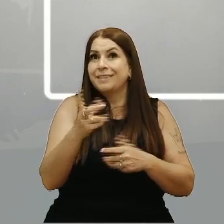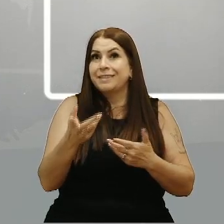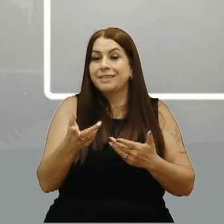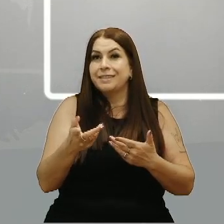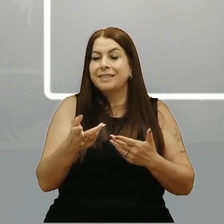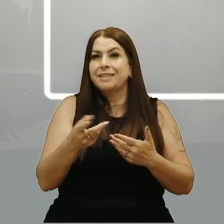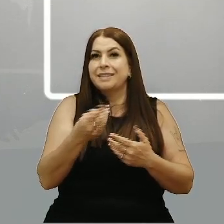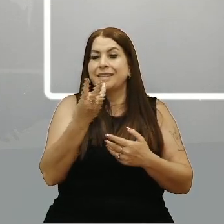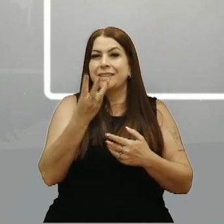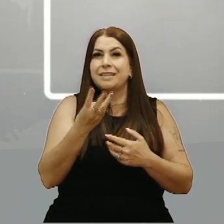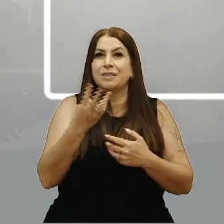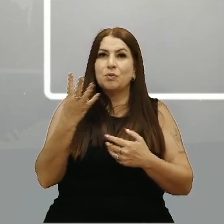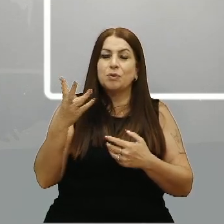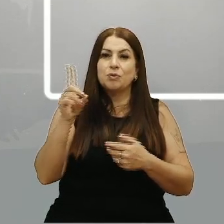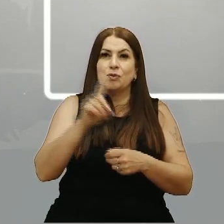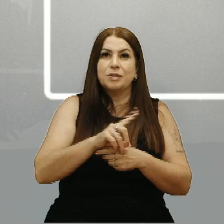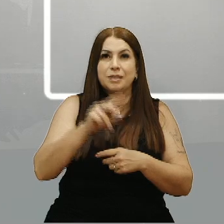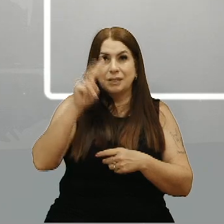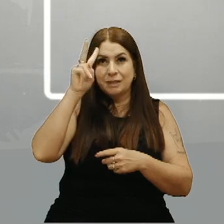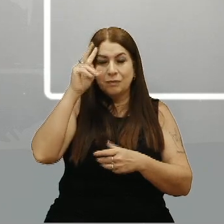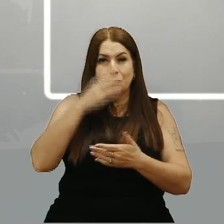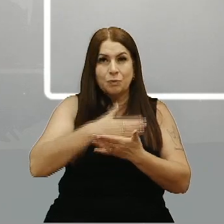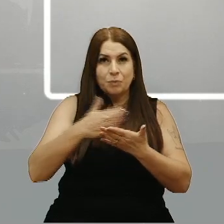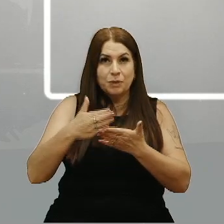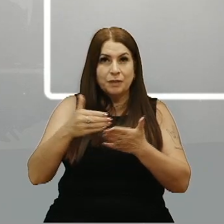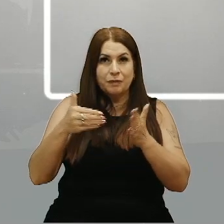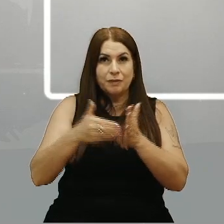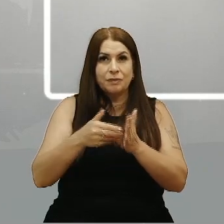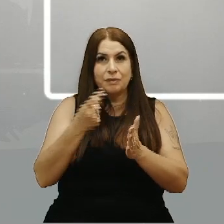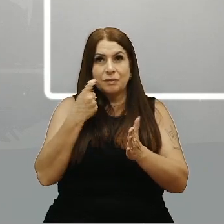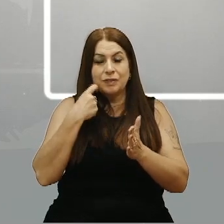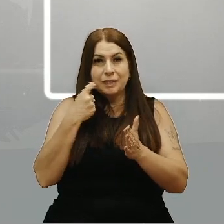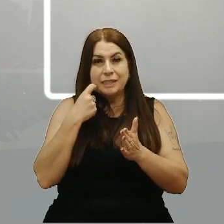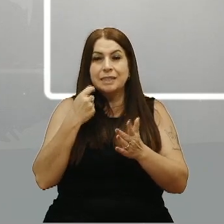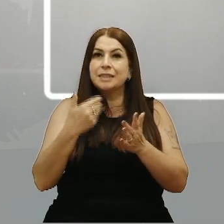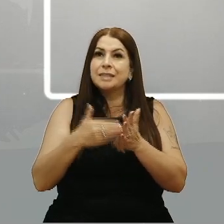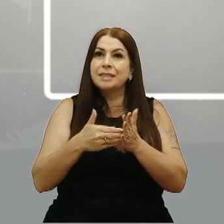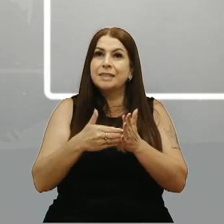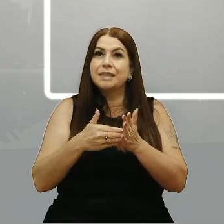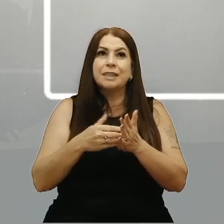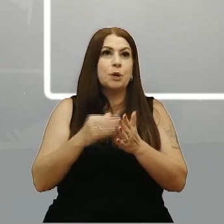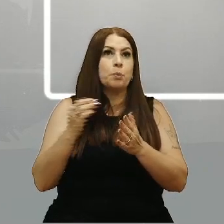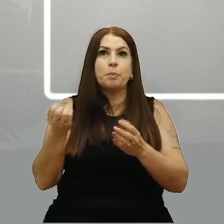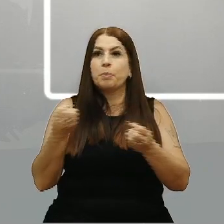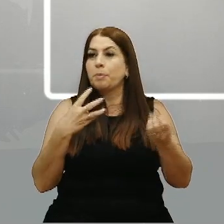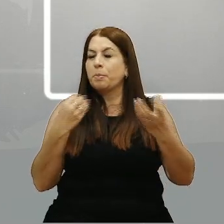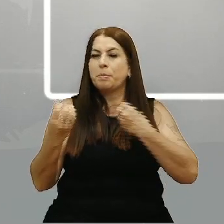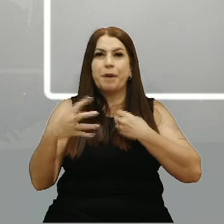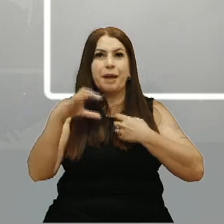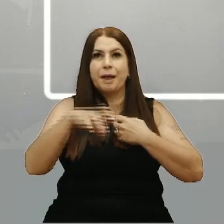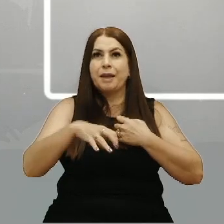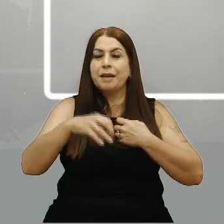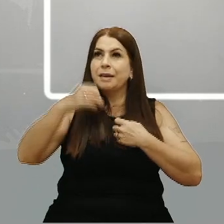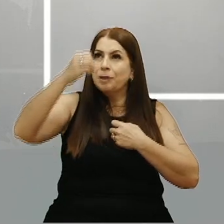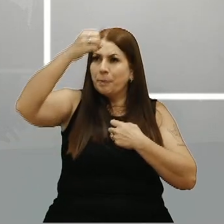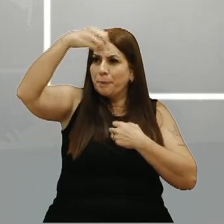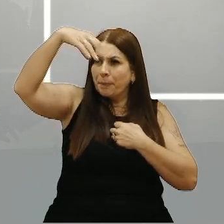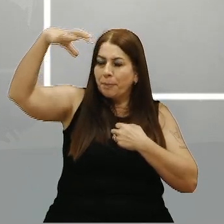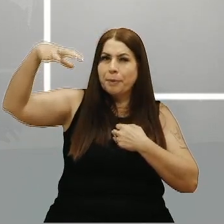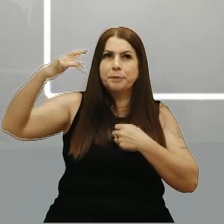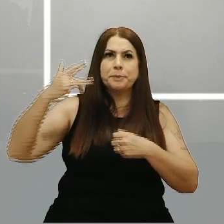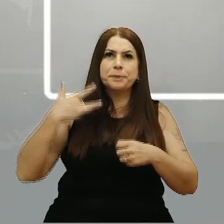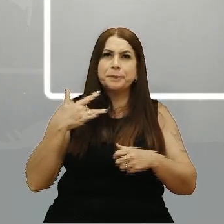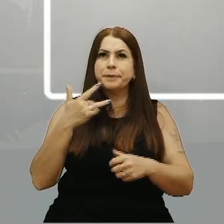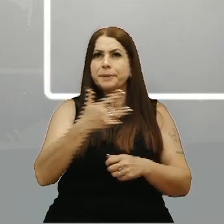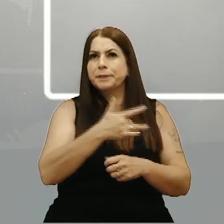esses 3, 4 dias, segunda-feira eu comecei, vou ficar até a sexta. Eu já recebi de todas as áreas, iluminação pública,